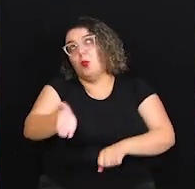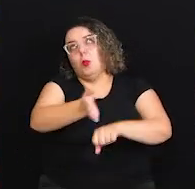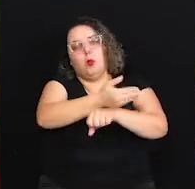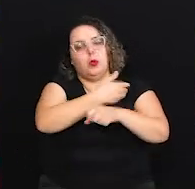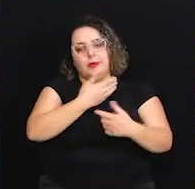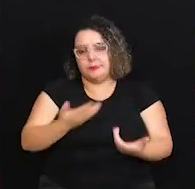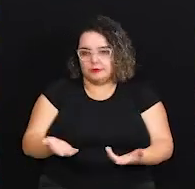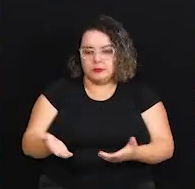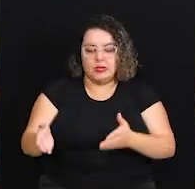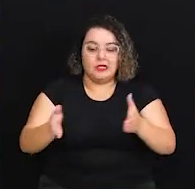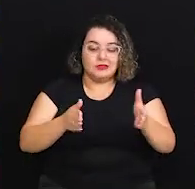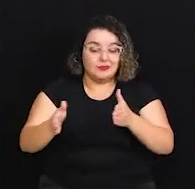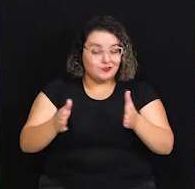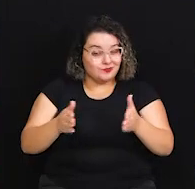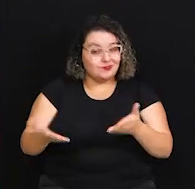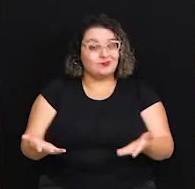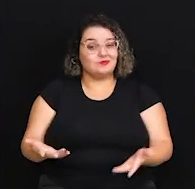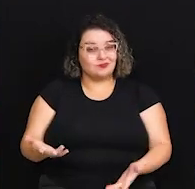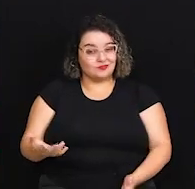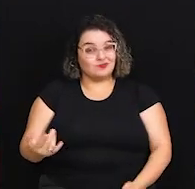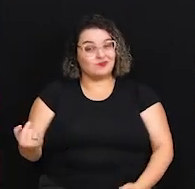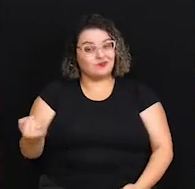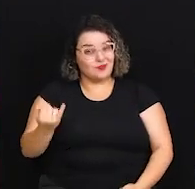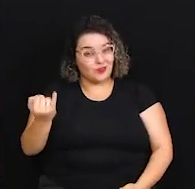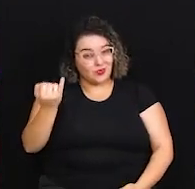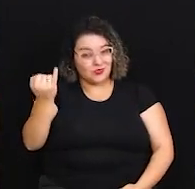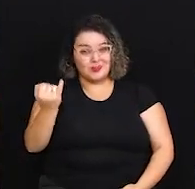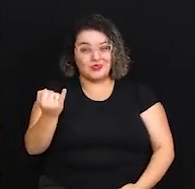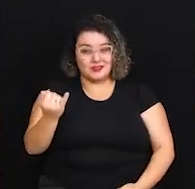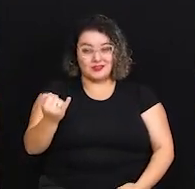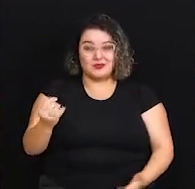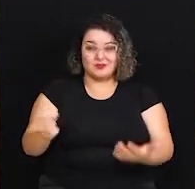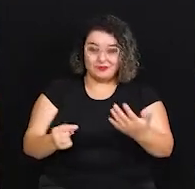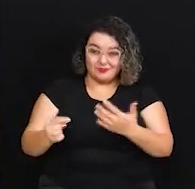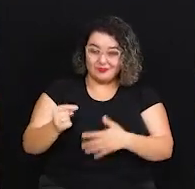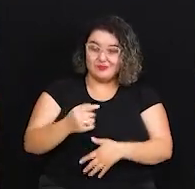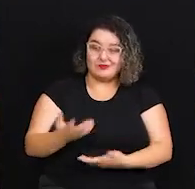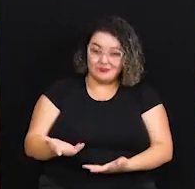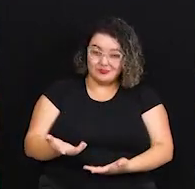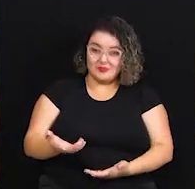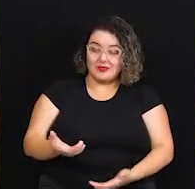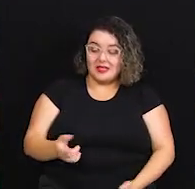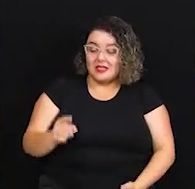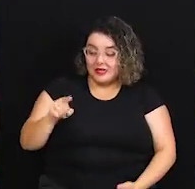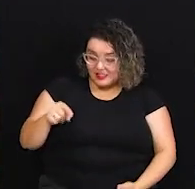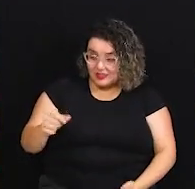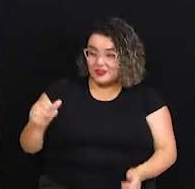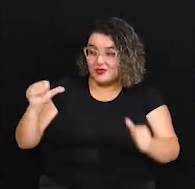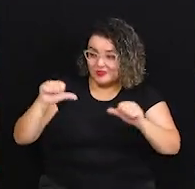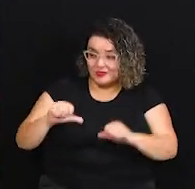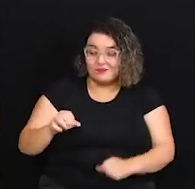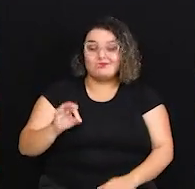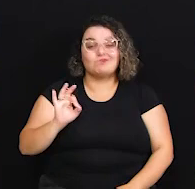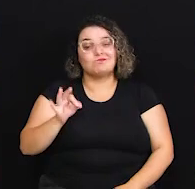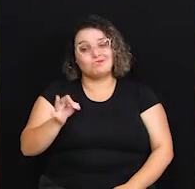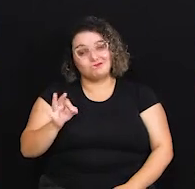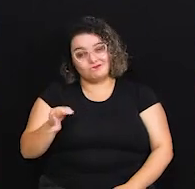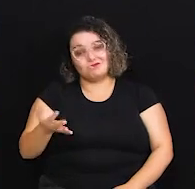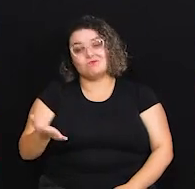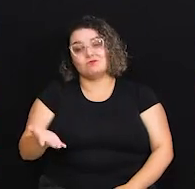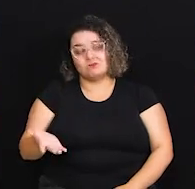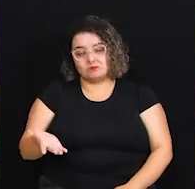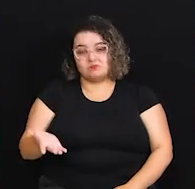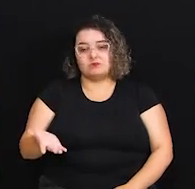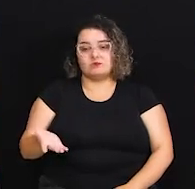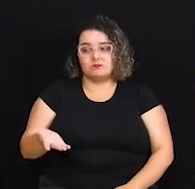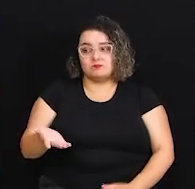um aumento significativo nesses pontos. E isso deve continuar piorando? Com certeza, né? E assim,